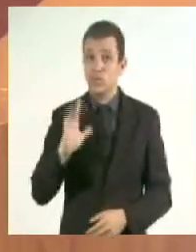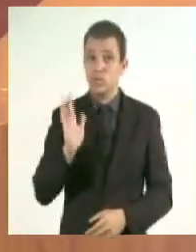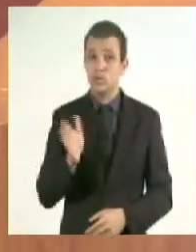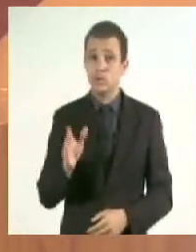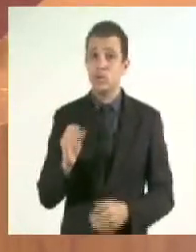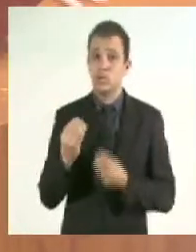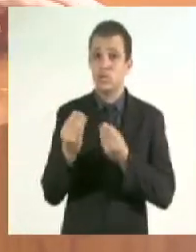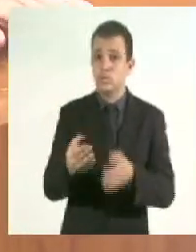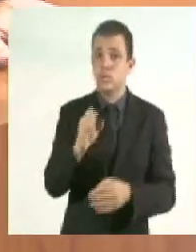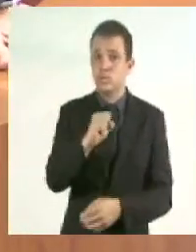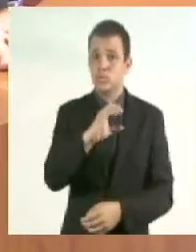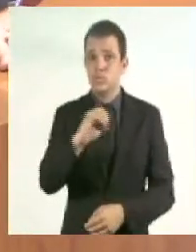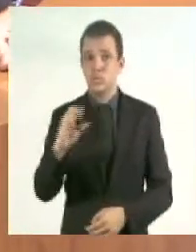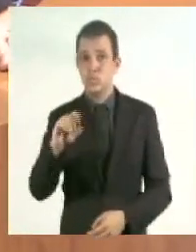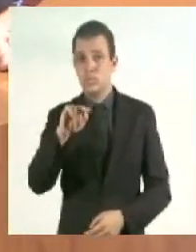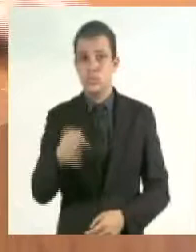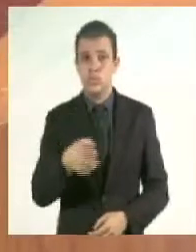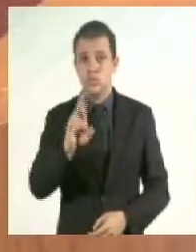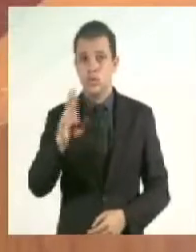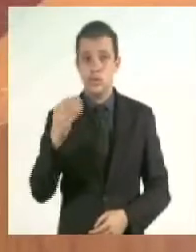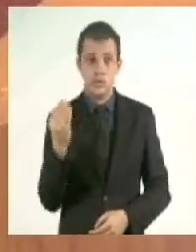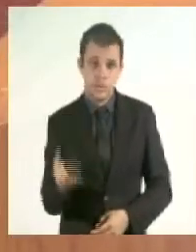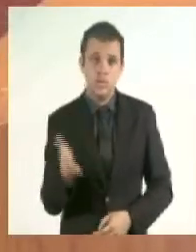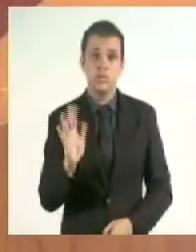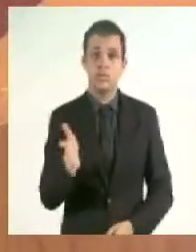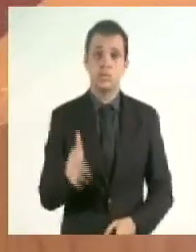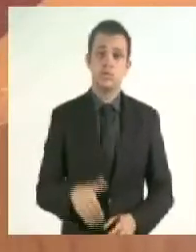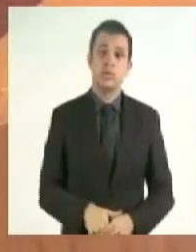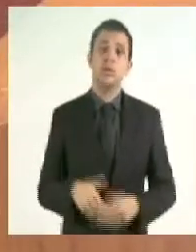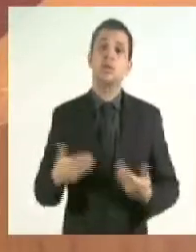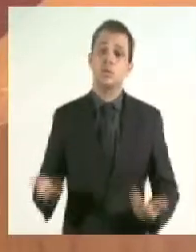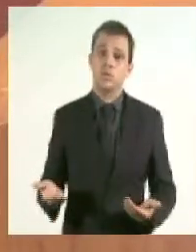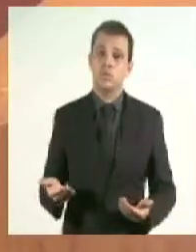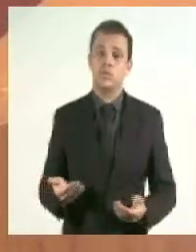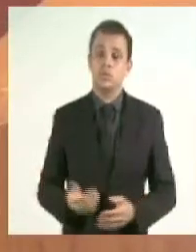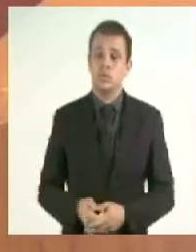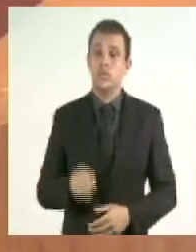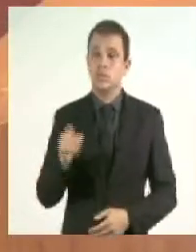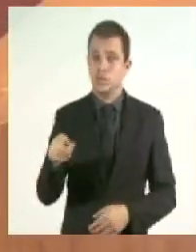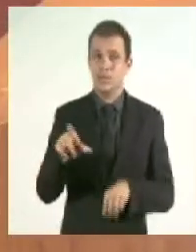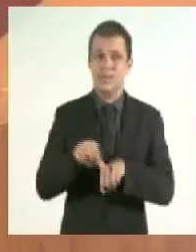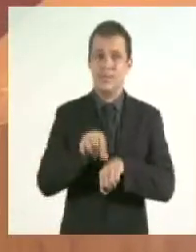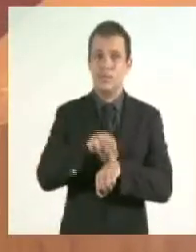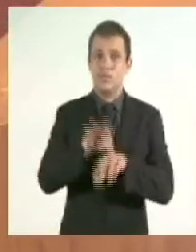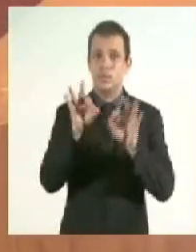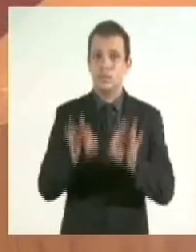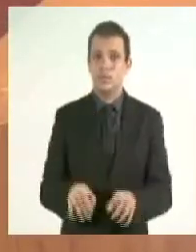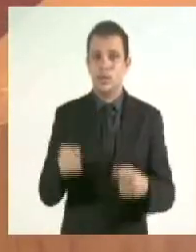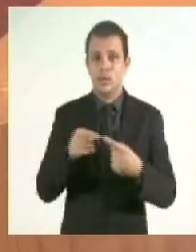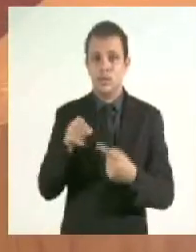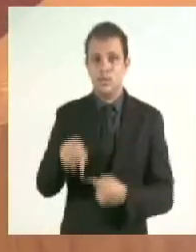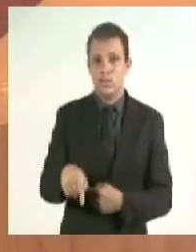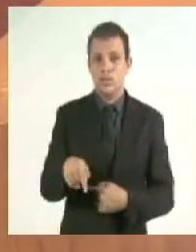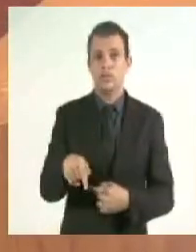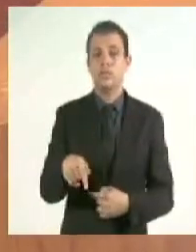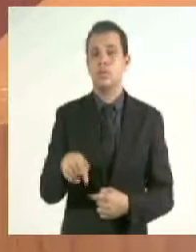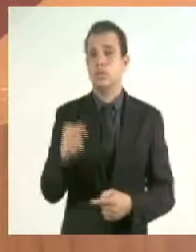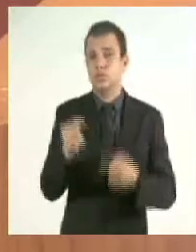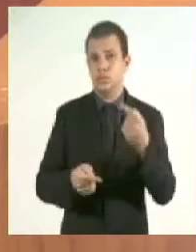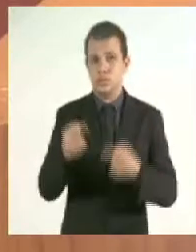mil esse contrato. Então, este argumento não é o argumento correto para ser discutido aqui.